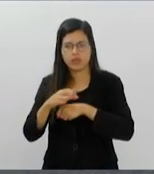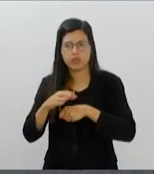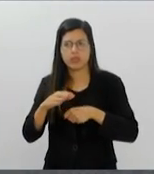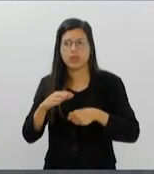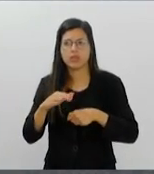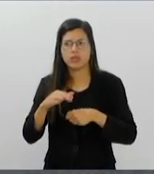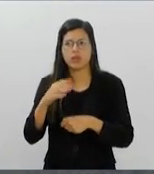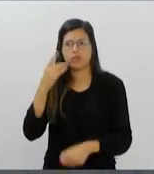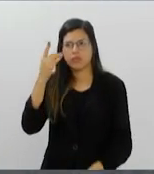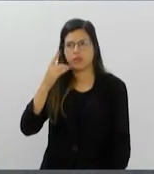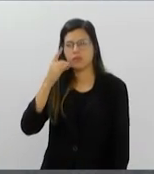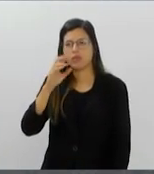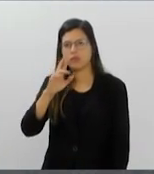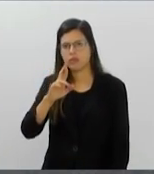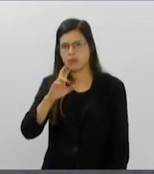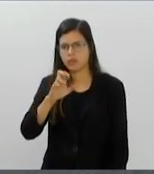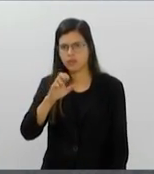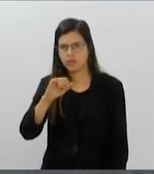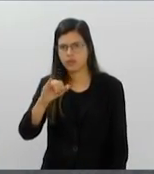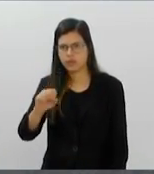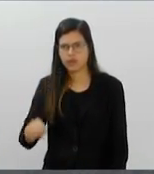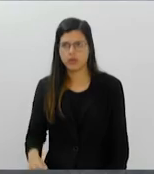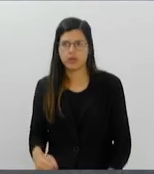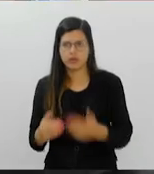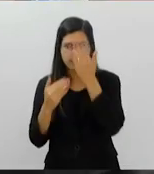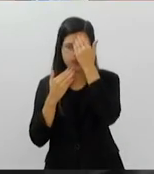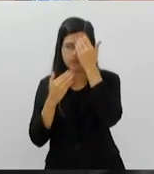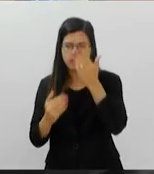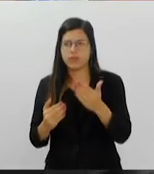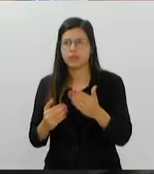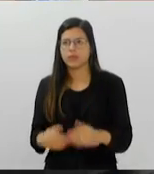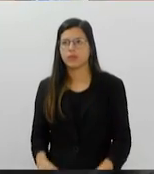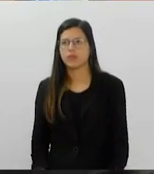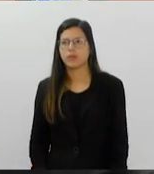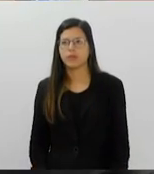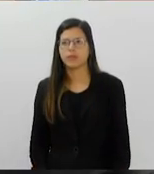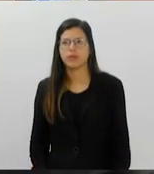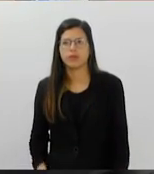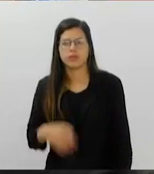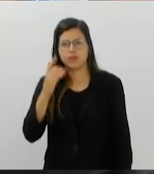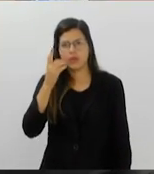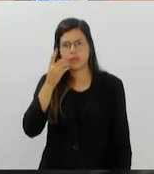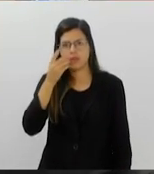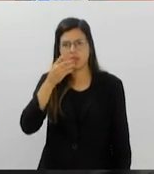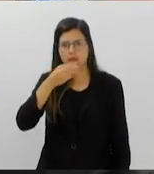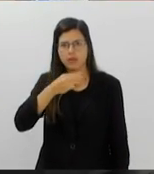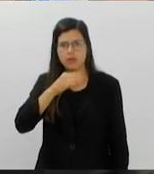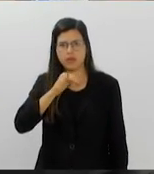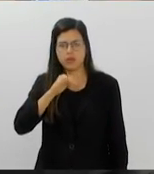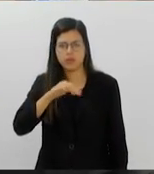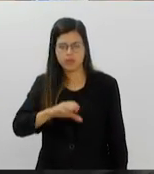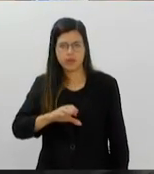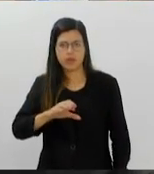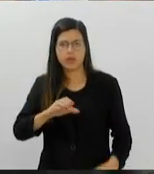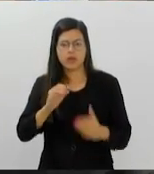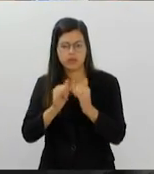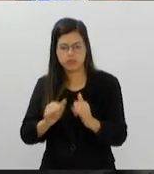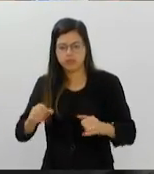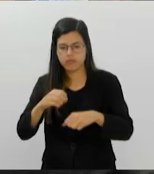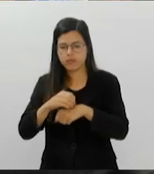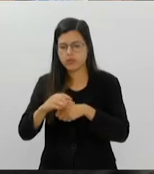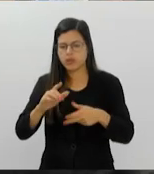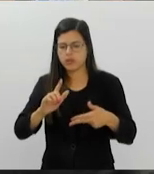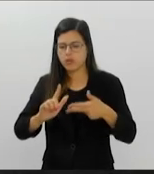do deputado Rosenberg Reis. Muito obrigado pelas considerações, deputado Carlos Mink. Anuncio